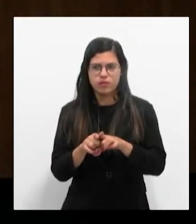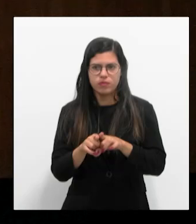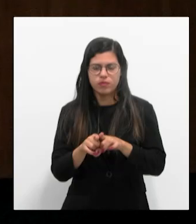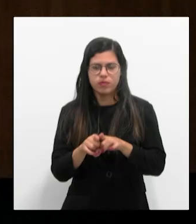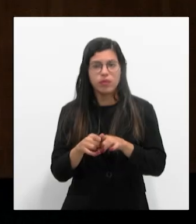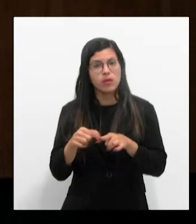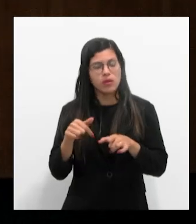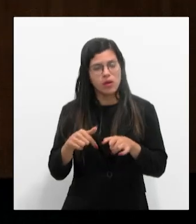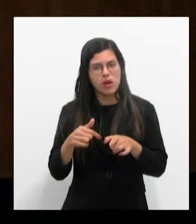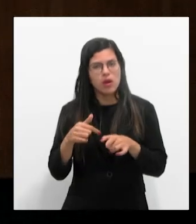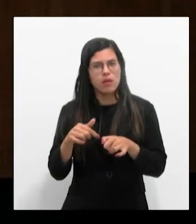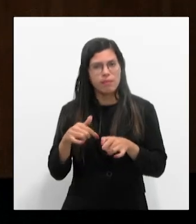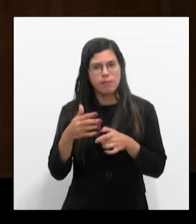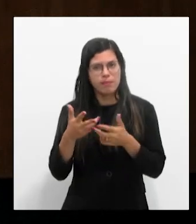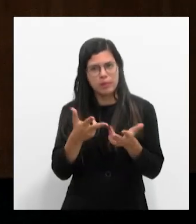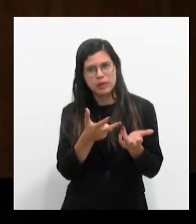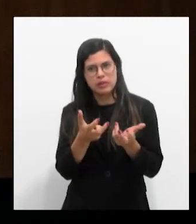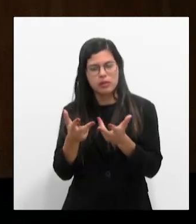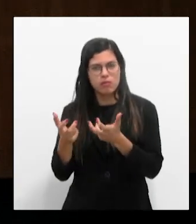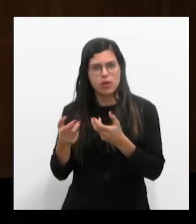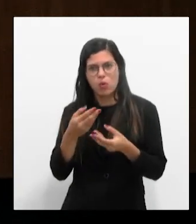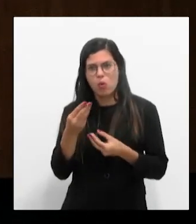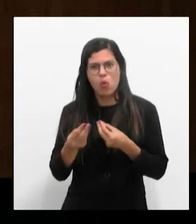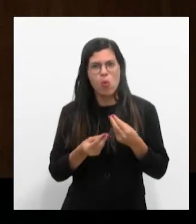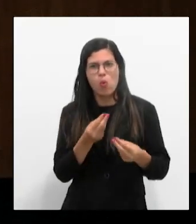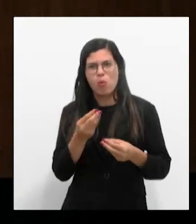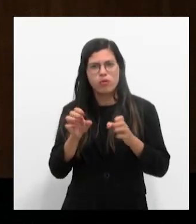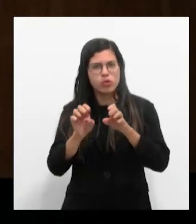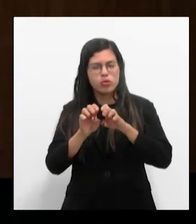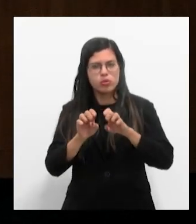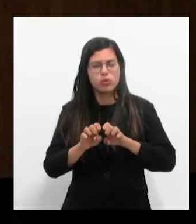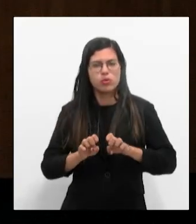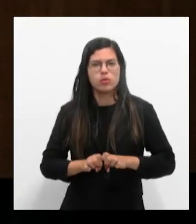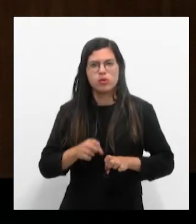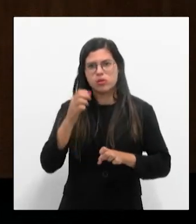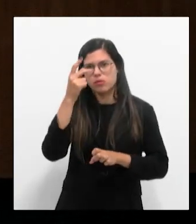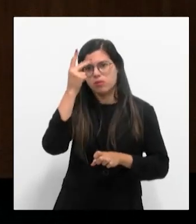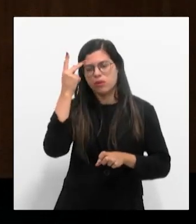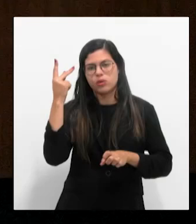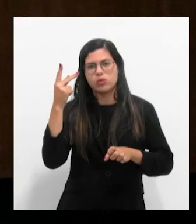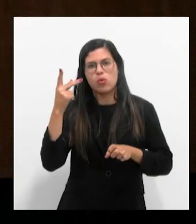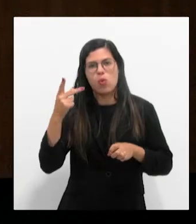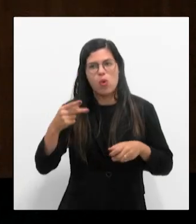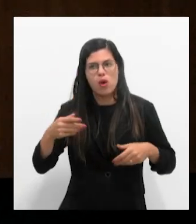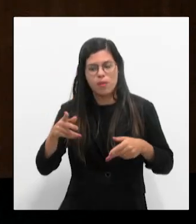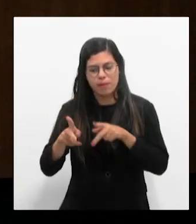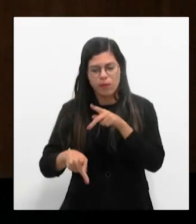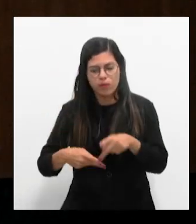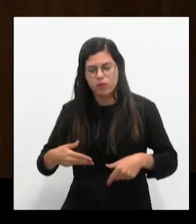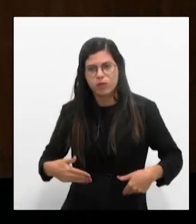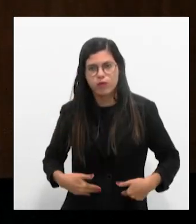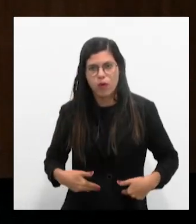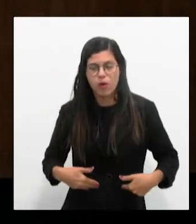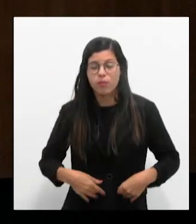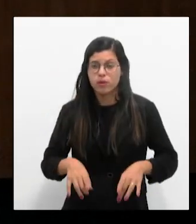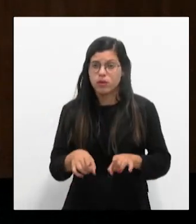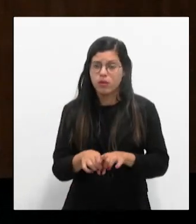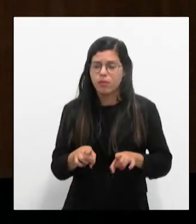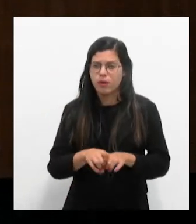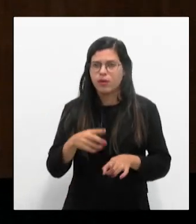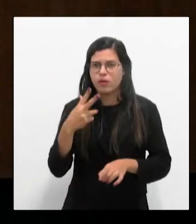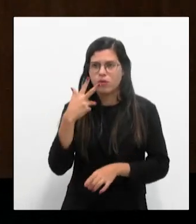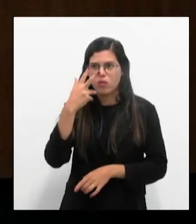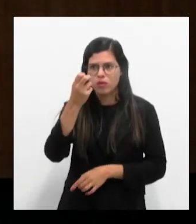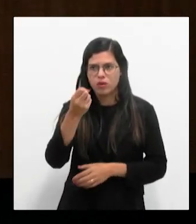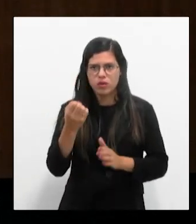a cadeia, não é? Desde as pessoas que estão passando fome, mas desde o fortalecimento também